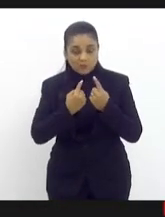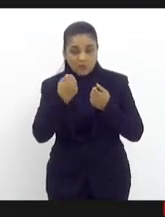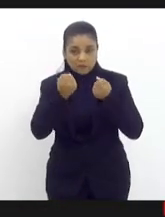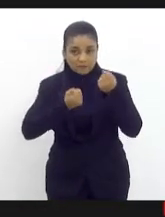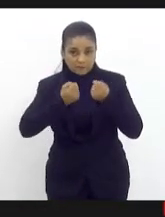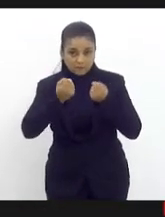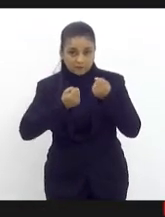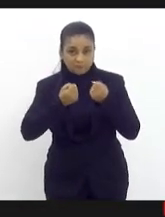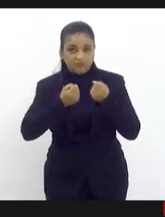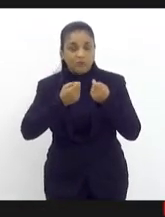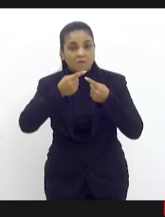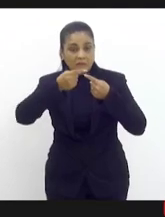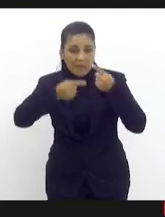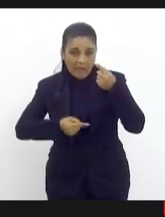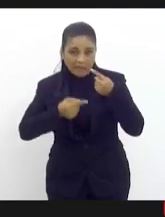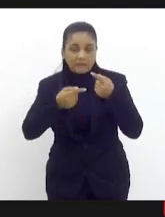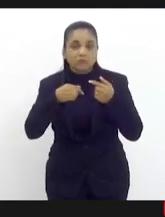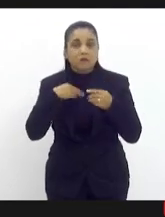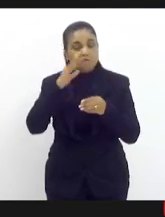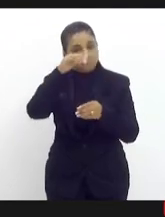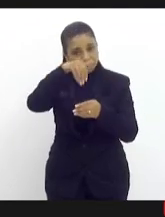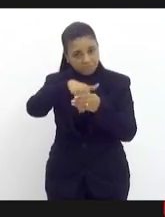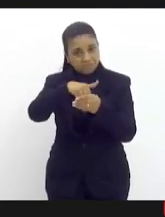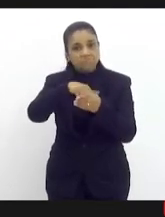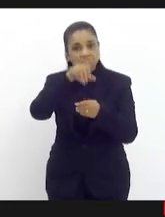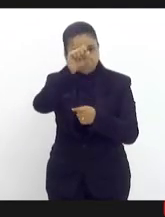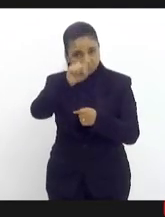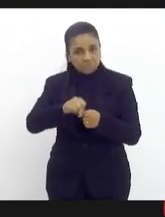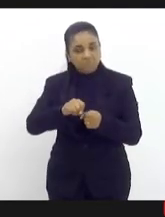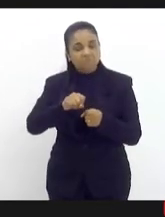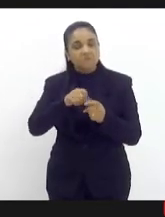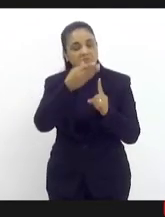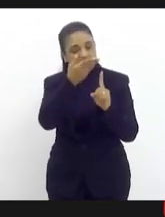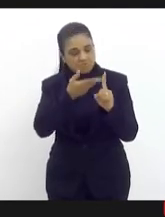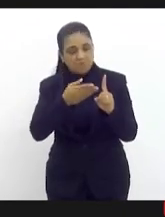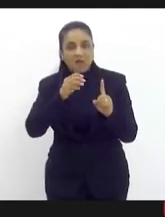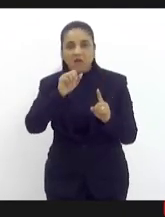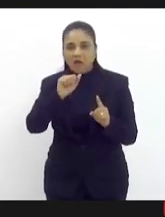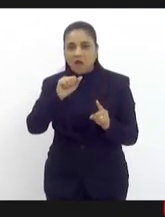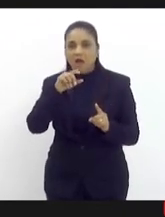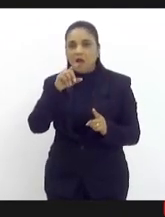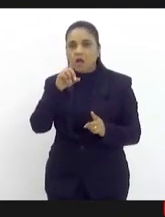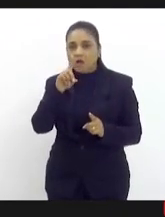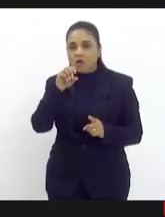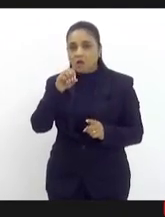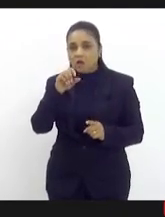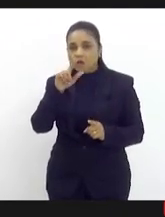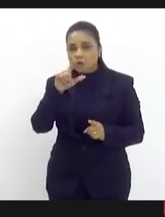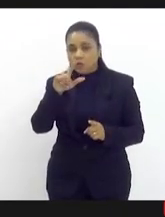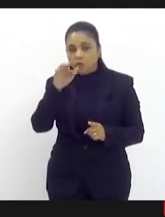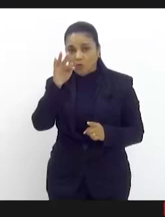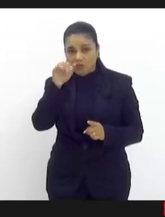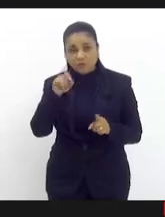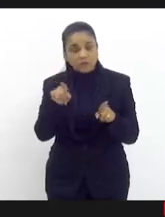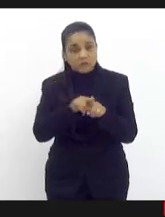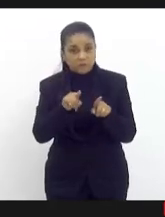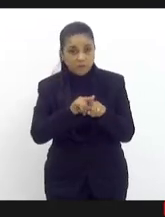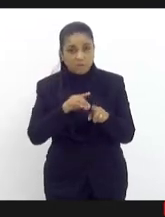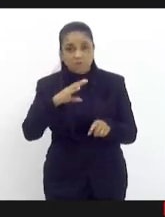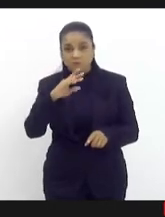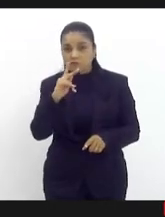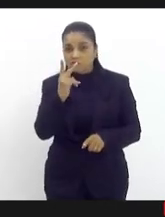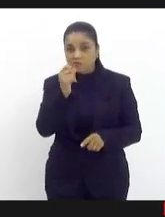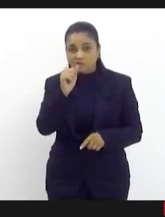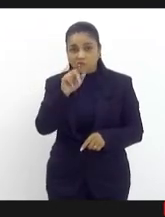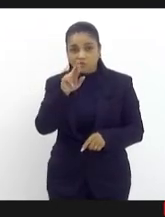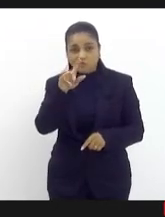daqui a pouco eu vou ficar sem sinal. Eu queria votar favorável pro nosso Adolfo aí, né? E também pro Charles, porque eu tô com medo de ficar sem sinal e não consegui